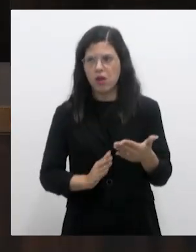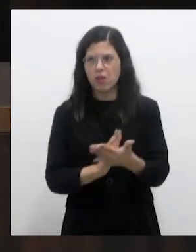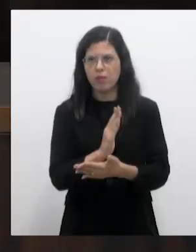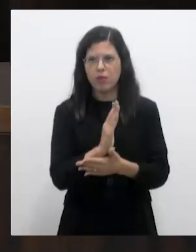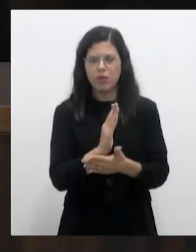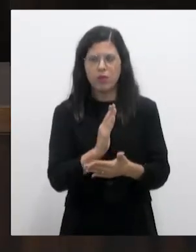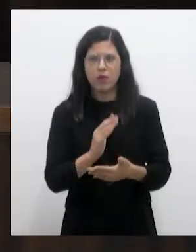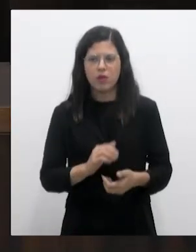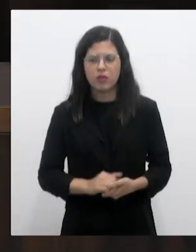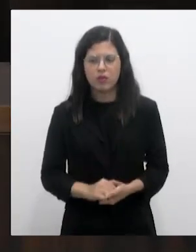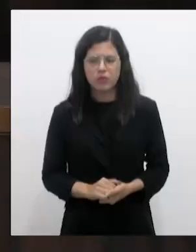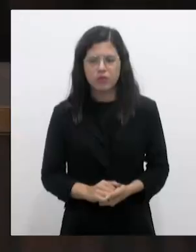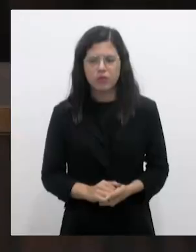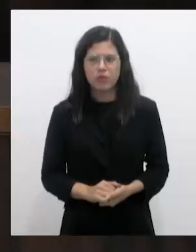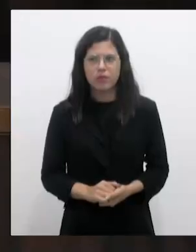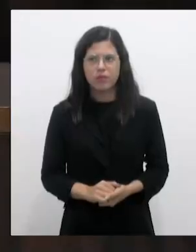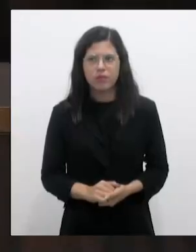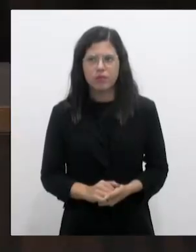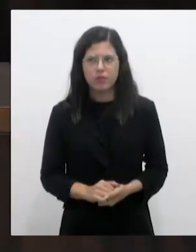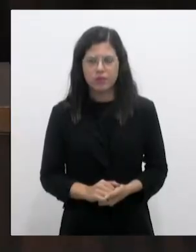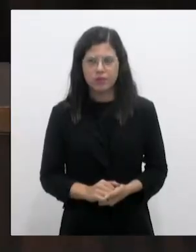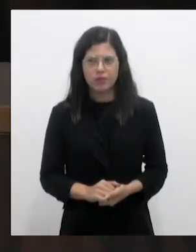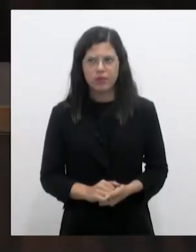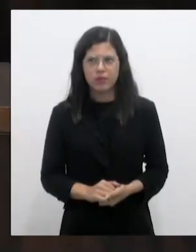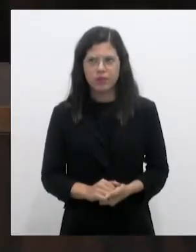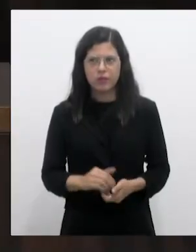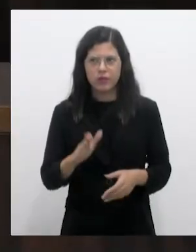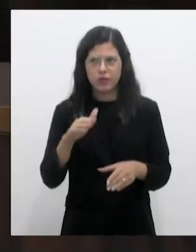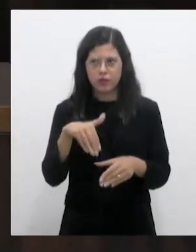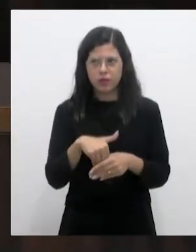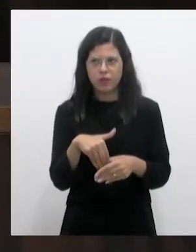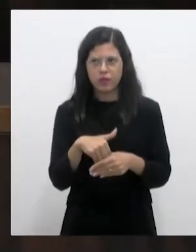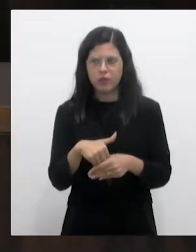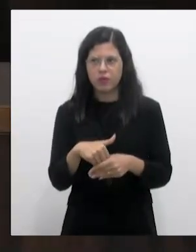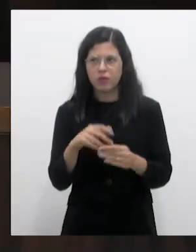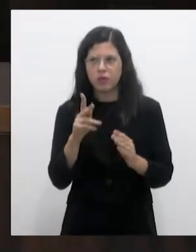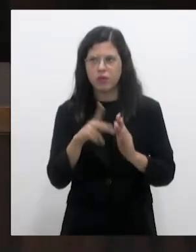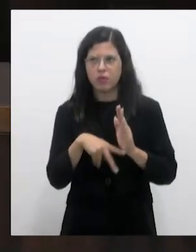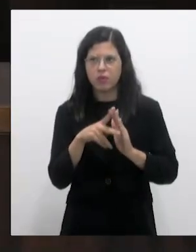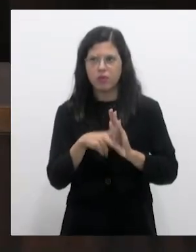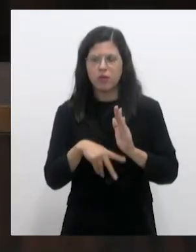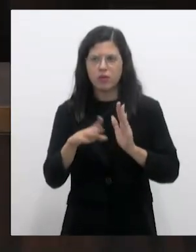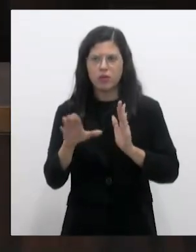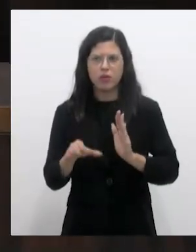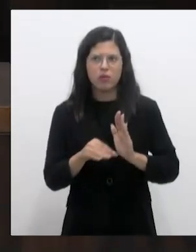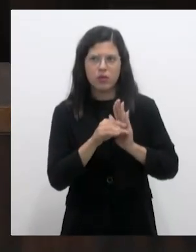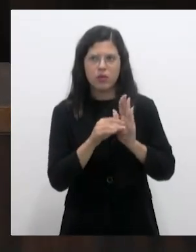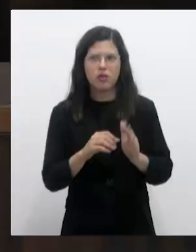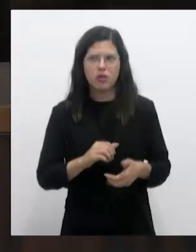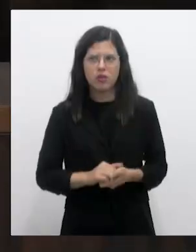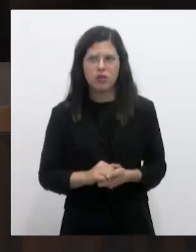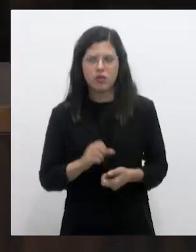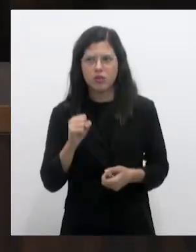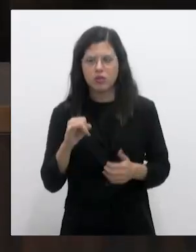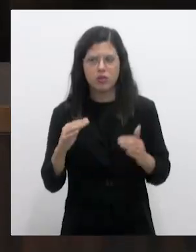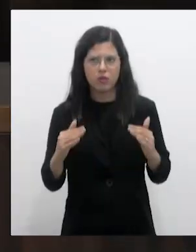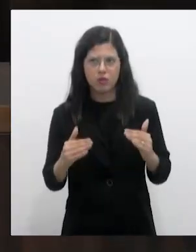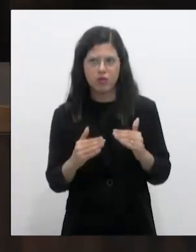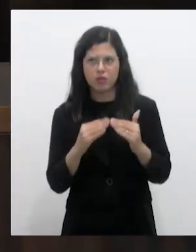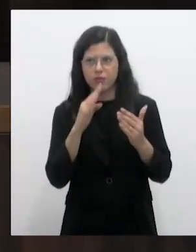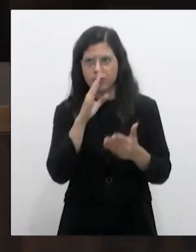estão. Aprovado. Em votação ao projeto assim emendado. Os senhores que